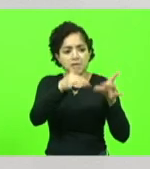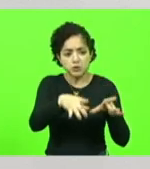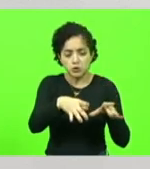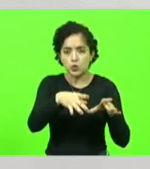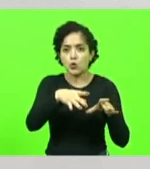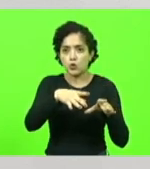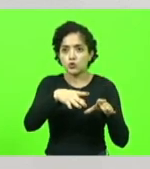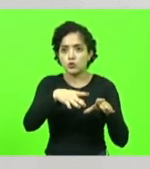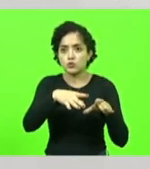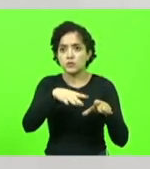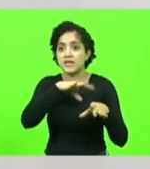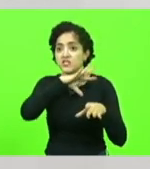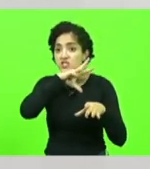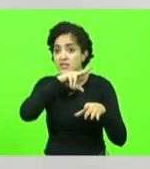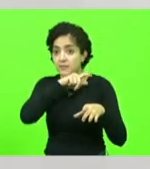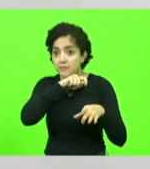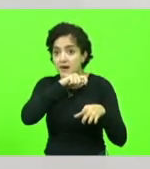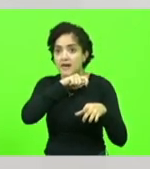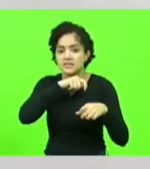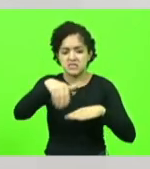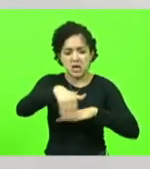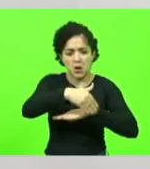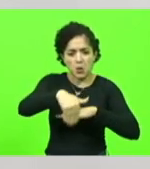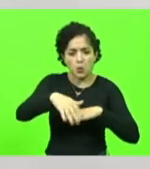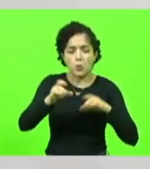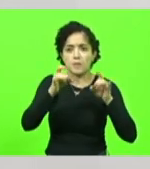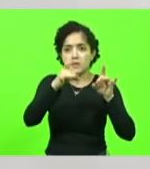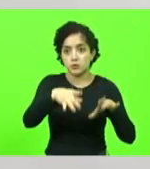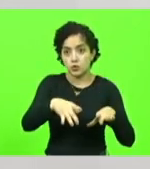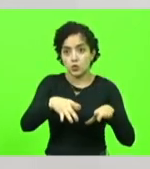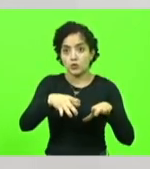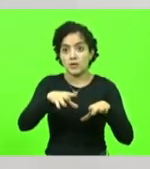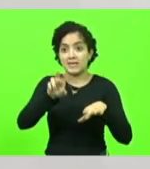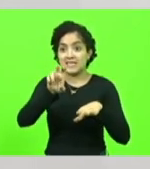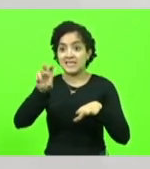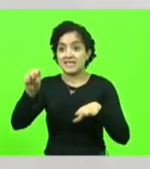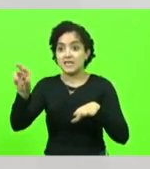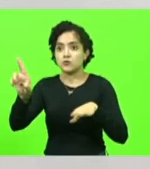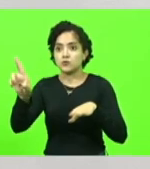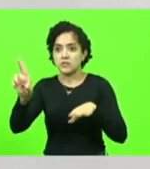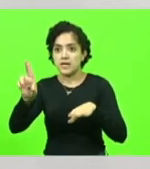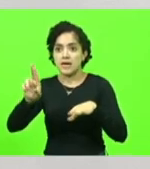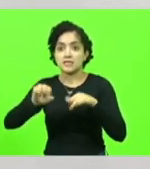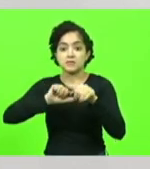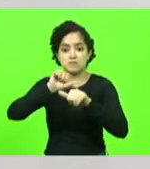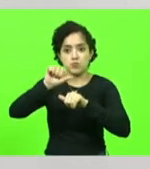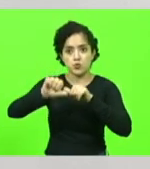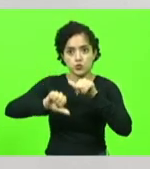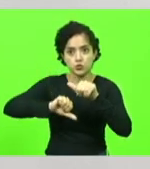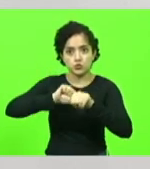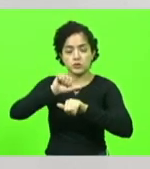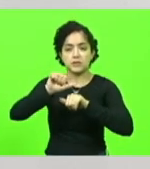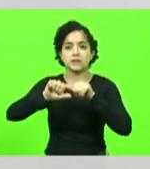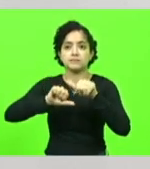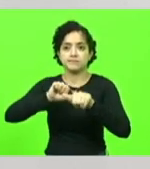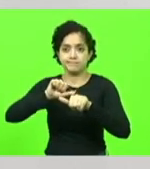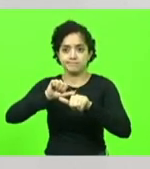animais em vias públicas, que saiu de R$500 para R$10.000, então nós majoramos a